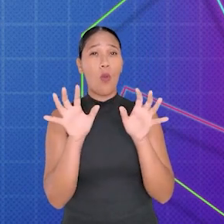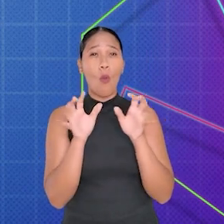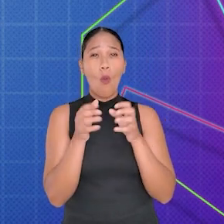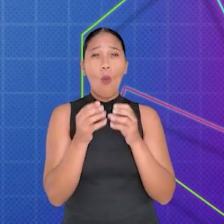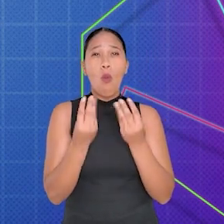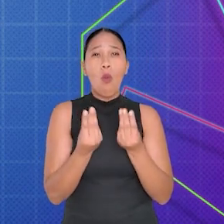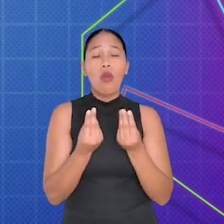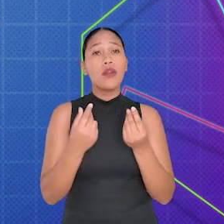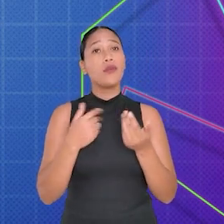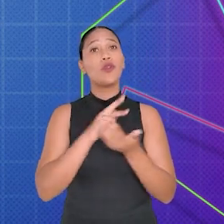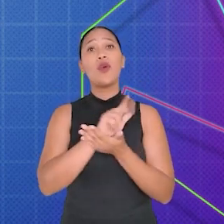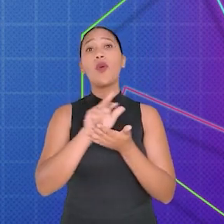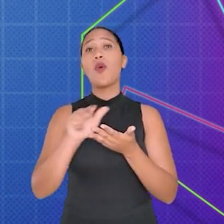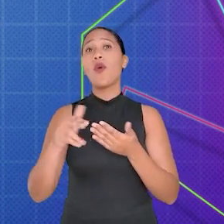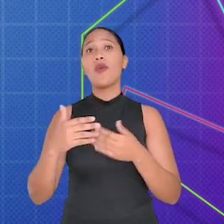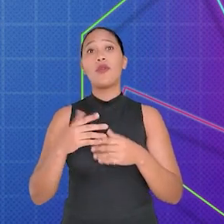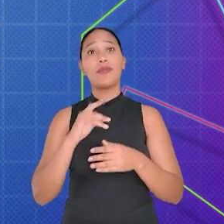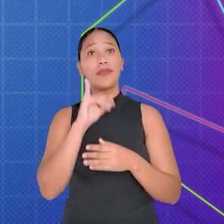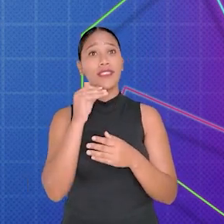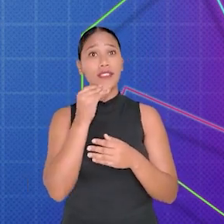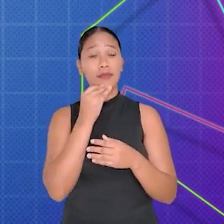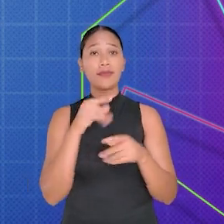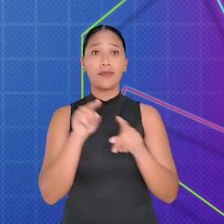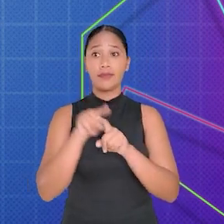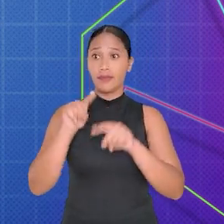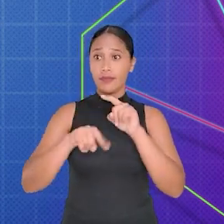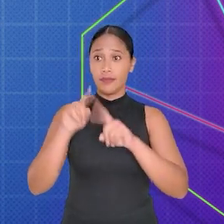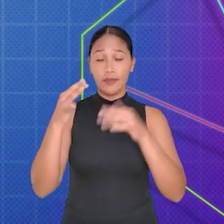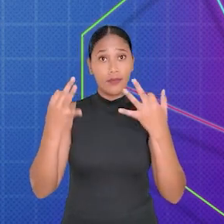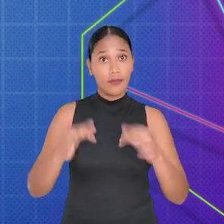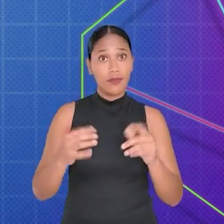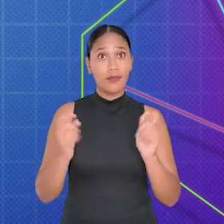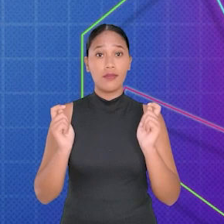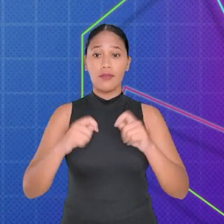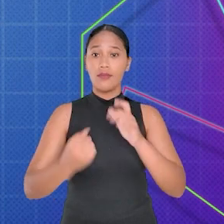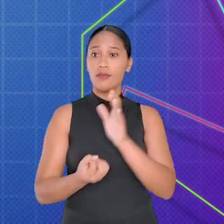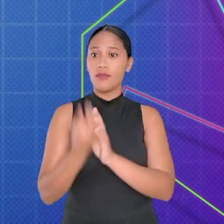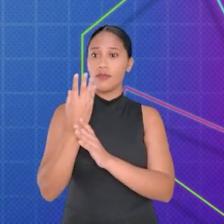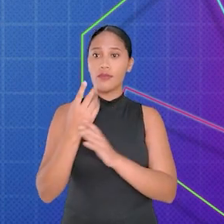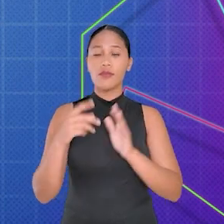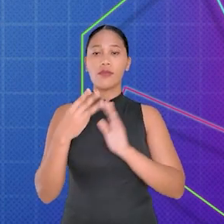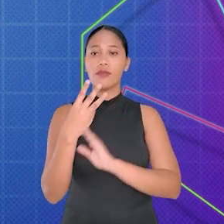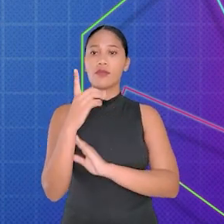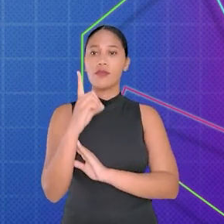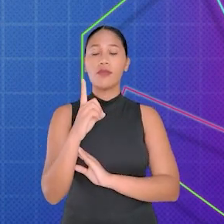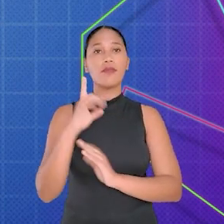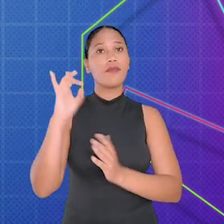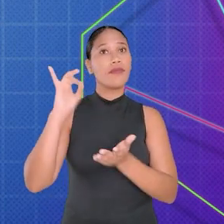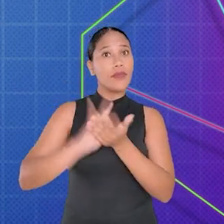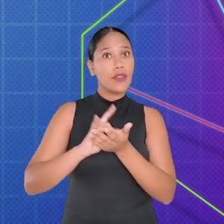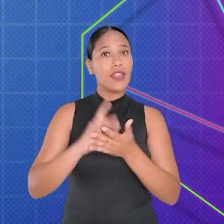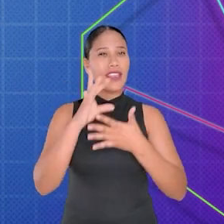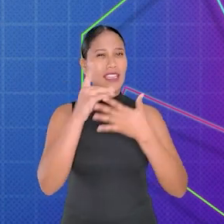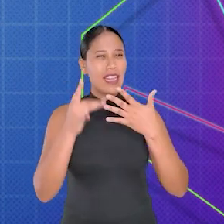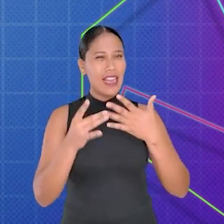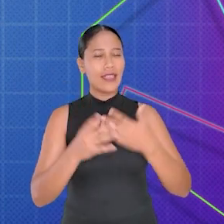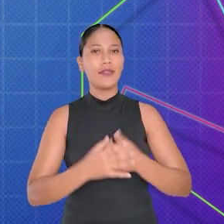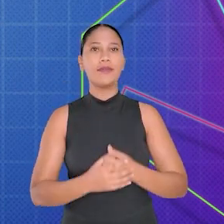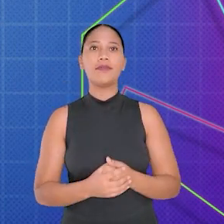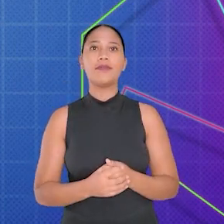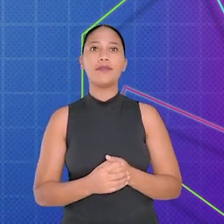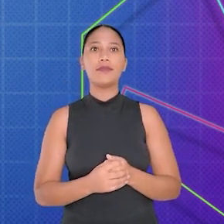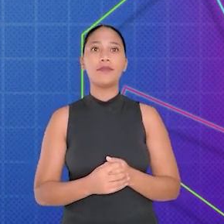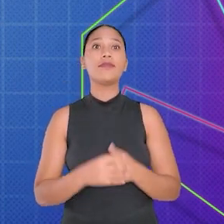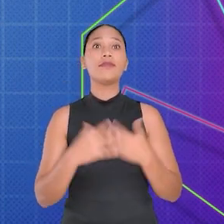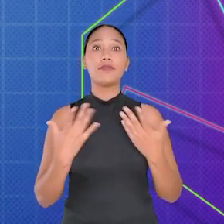certo, os usuários podem criar objetos 3D com aparência realista e detalhada. A aplicação de texturas e materiais é um